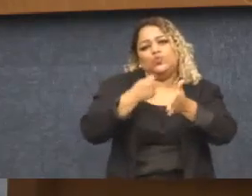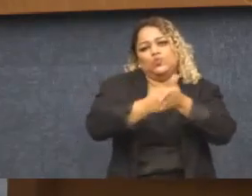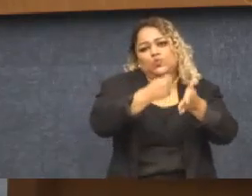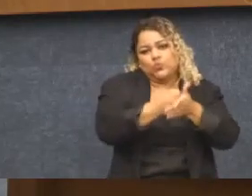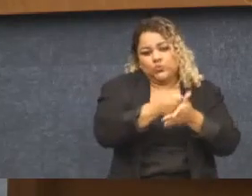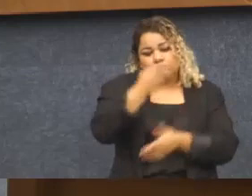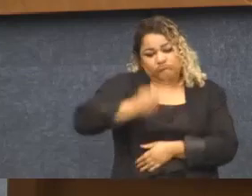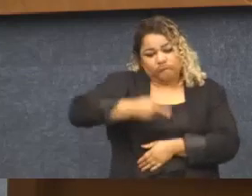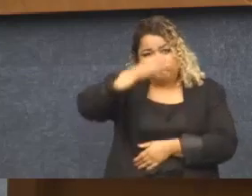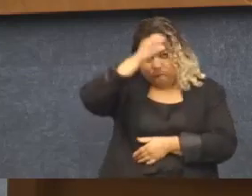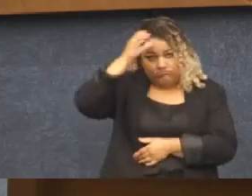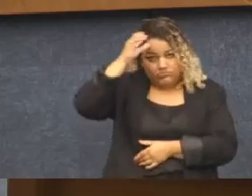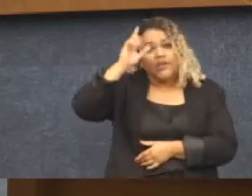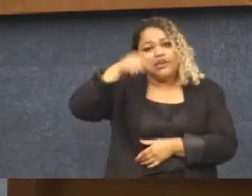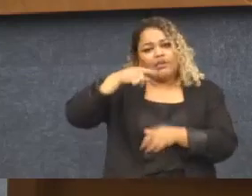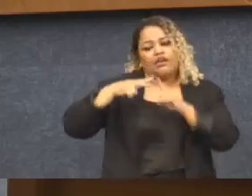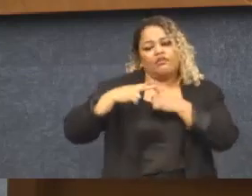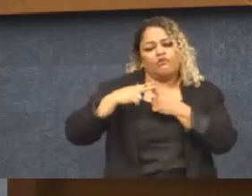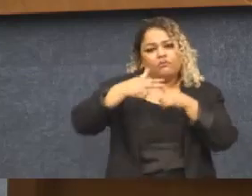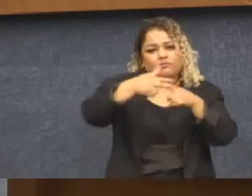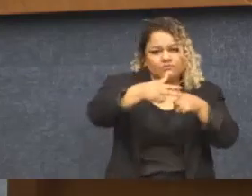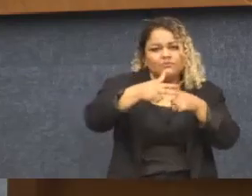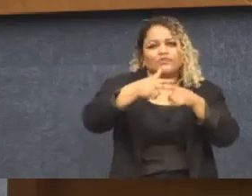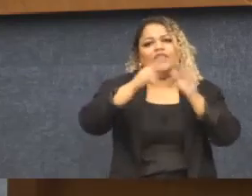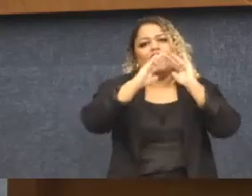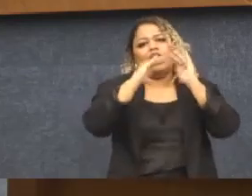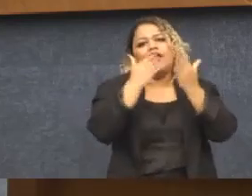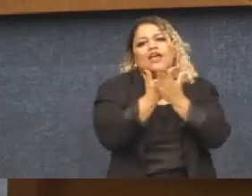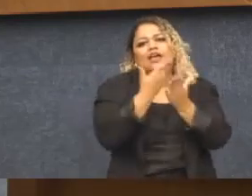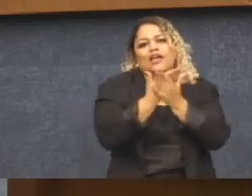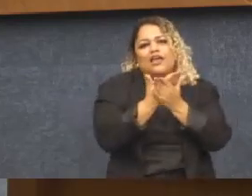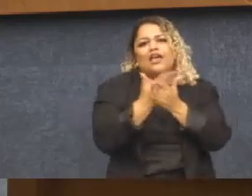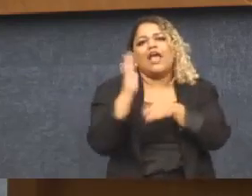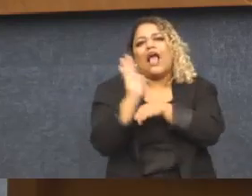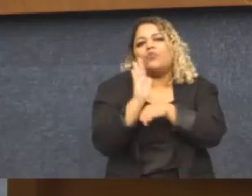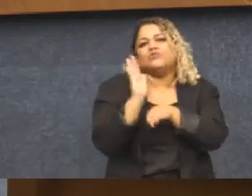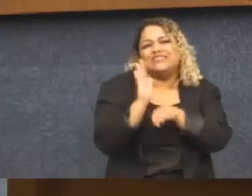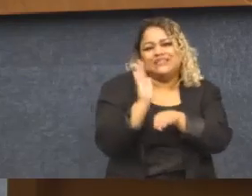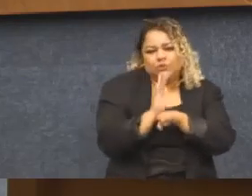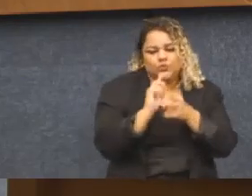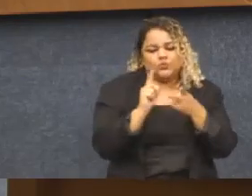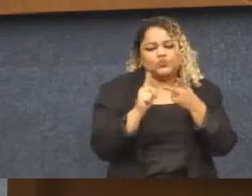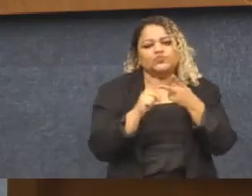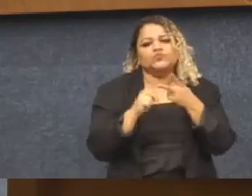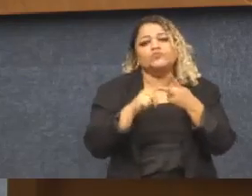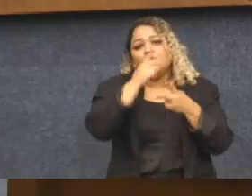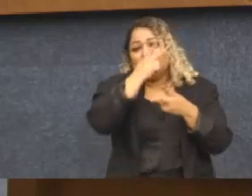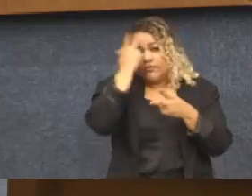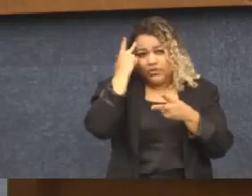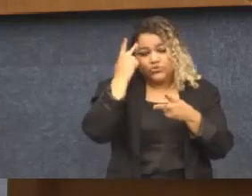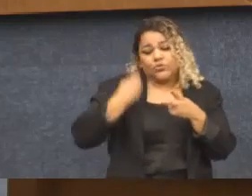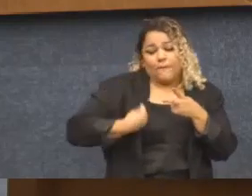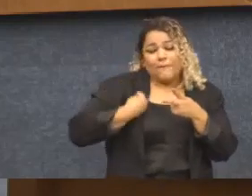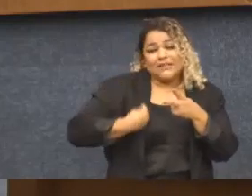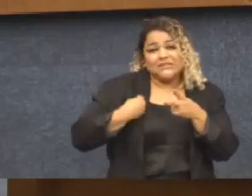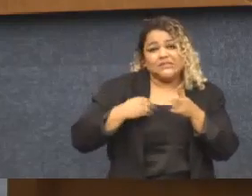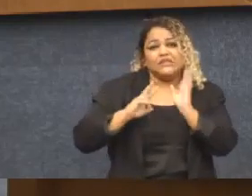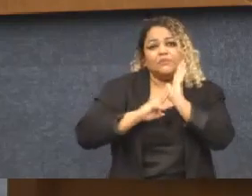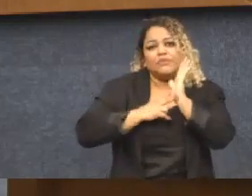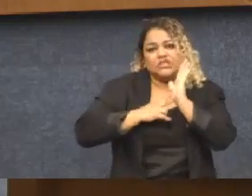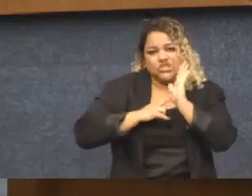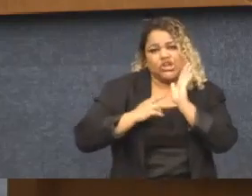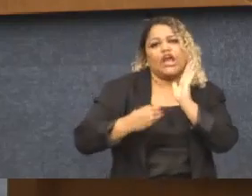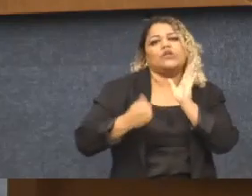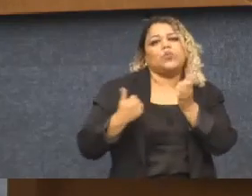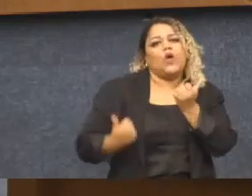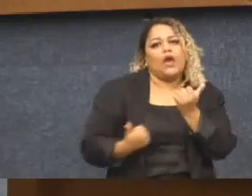do auxílio creche, questões de ampliar quem participa da representação sindical. Tudo isso,